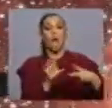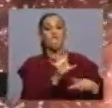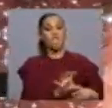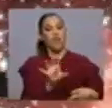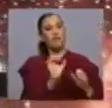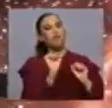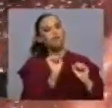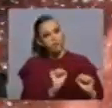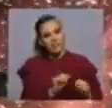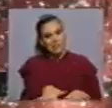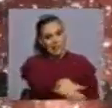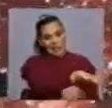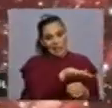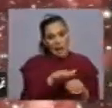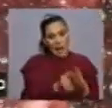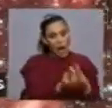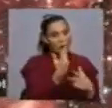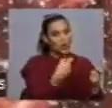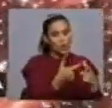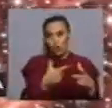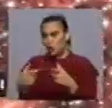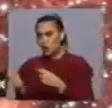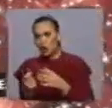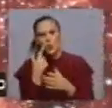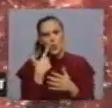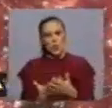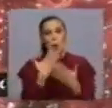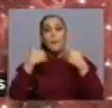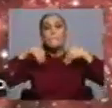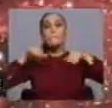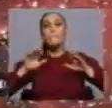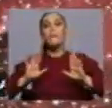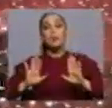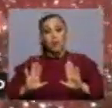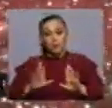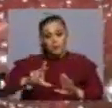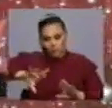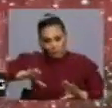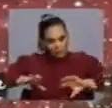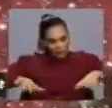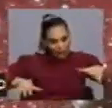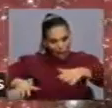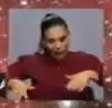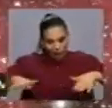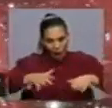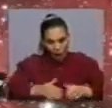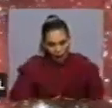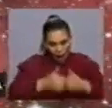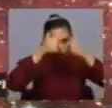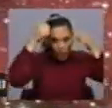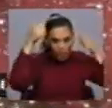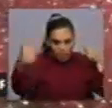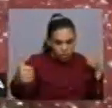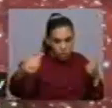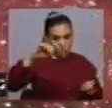autenticamente, duas zonas de formação estelar muito elevada, mas em regiões a centenas de anos-luz do